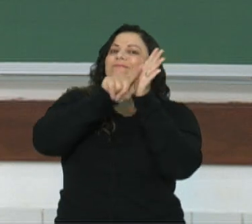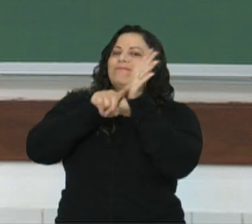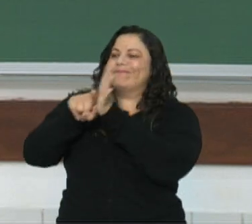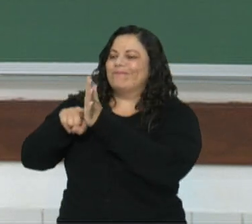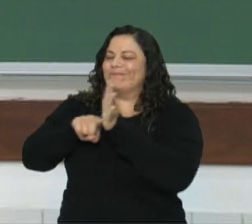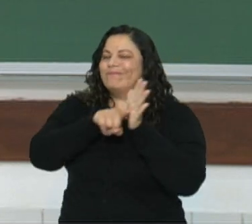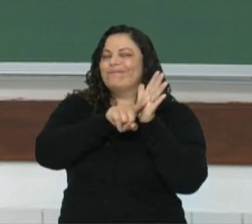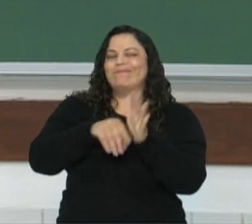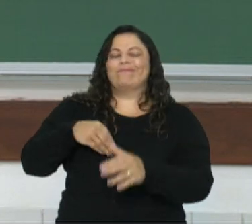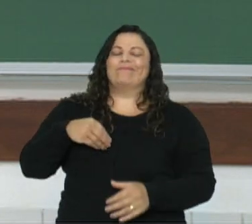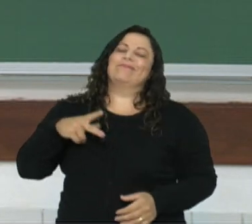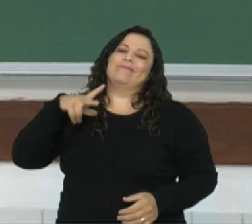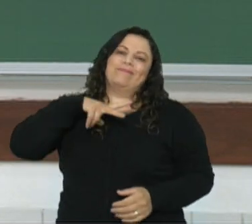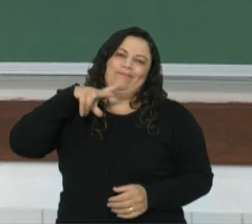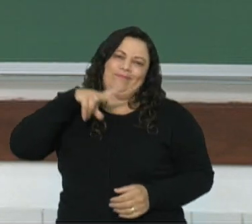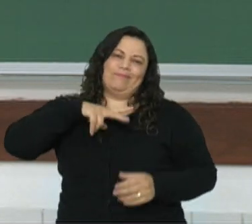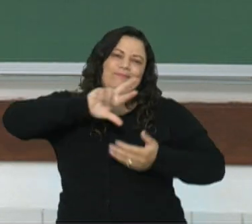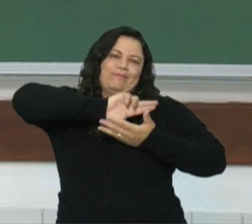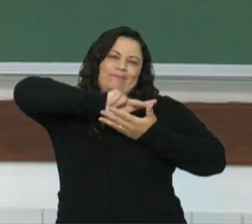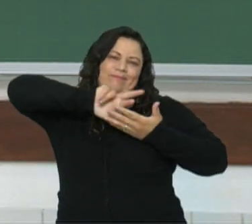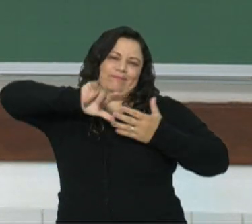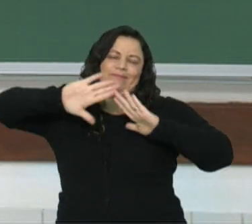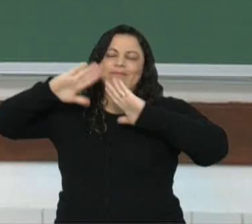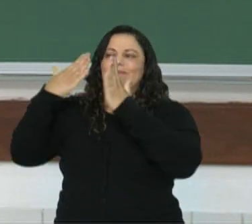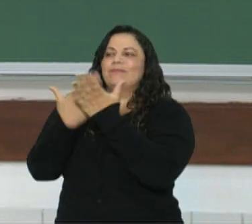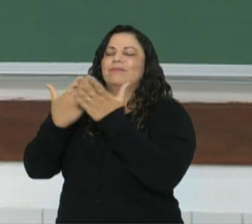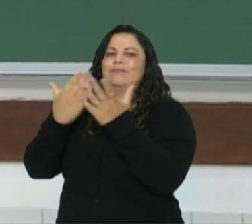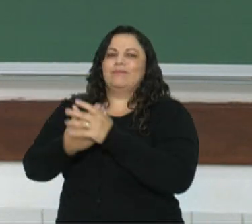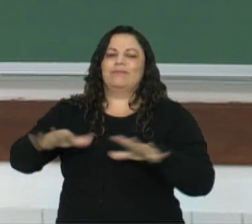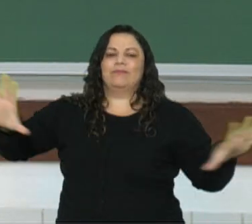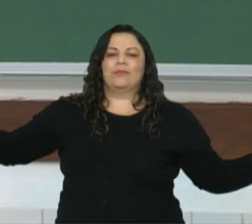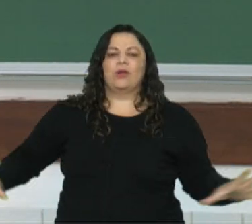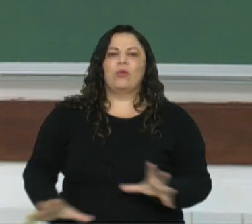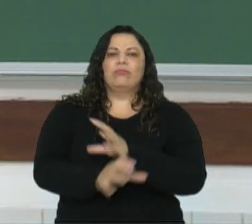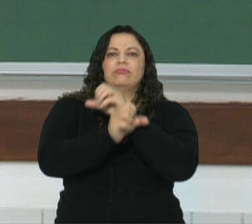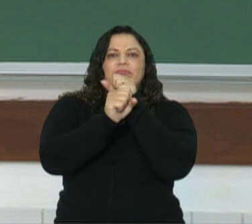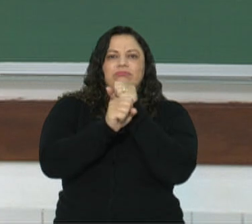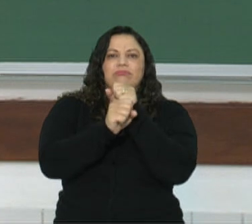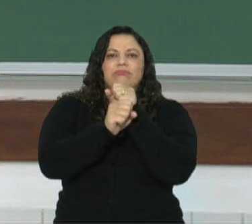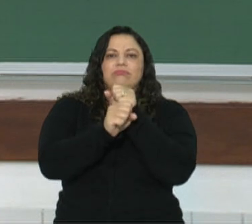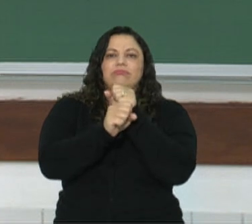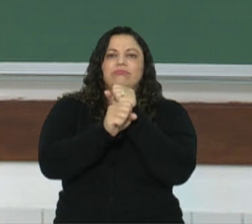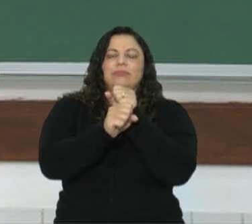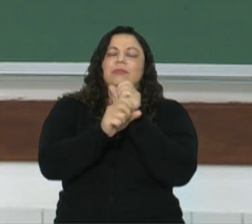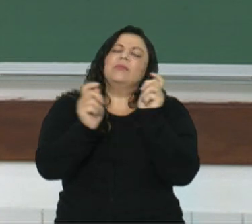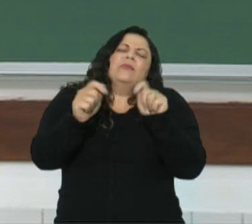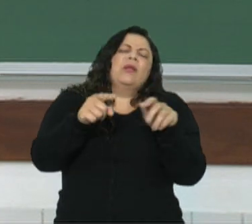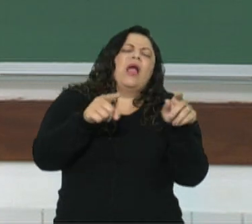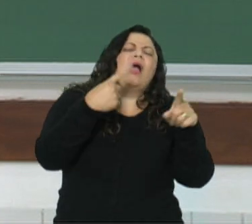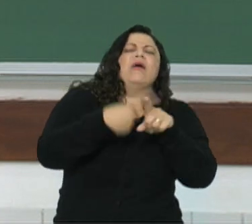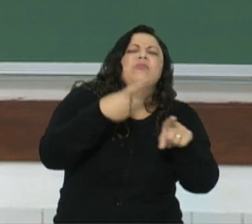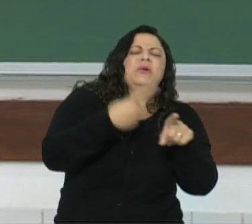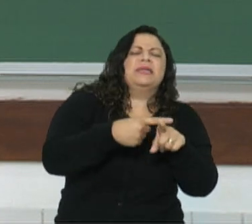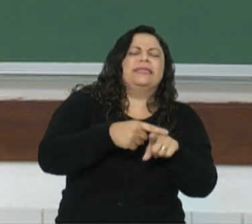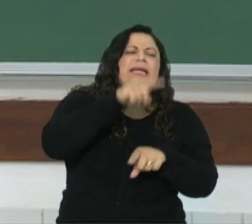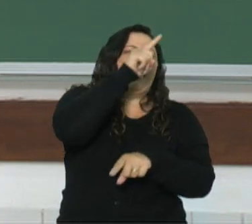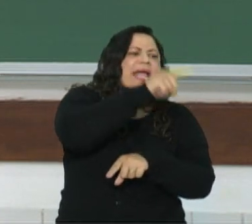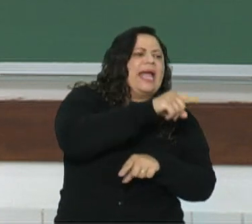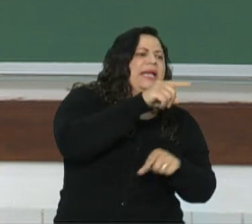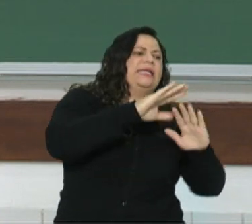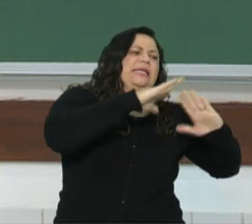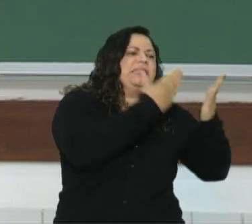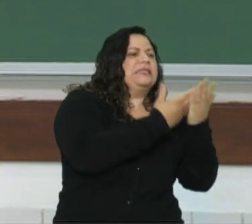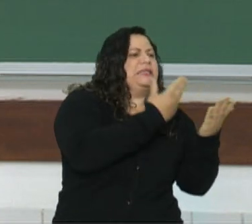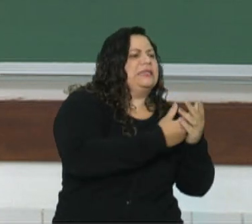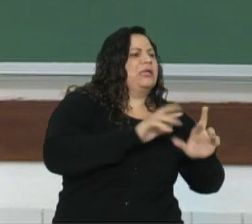de várias escolas e juntar tudo. E aí começar a fazer perguntas. Por que nessa escola é assim